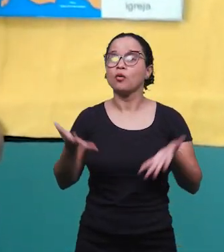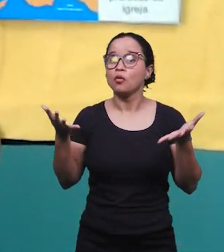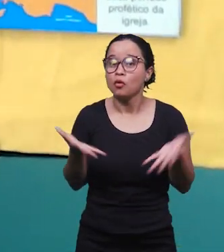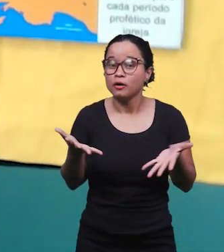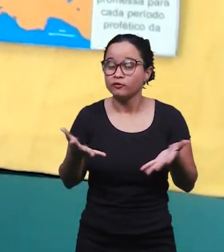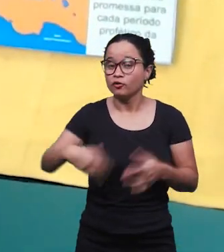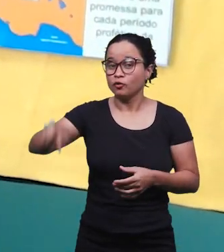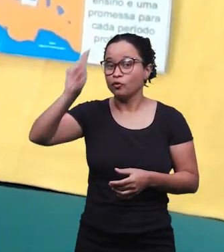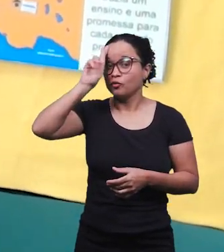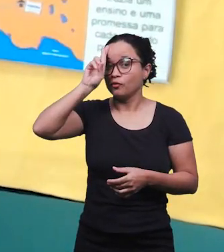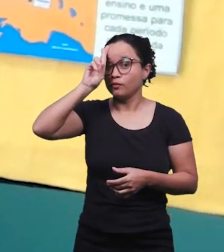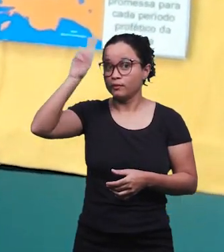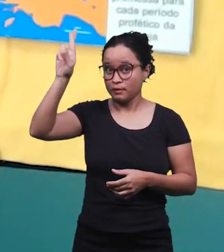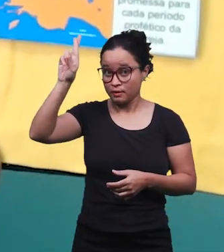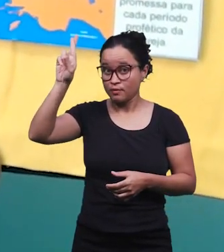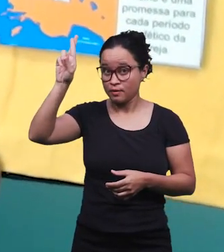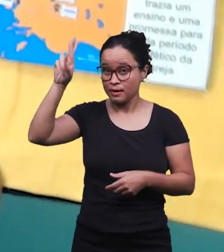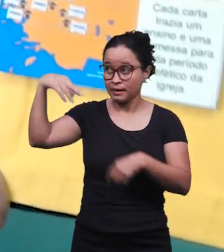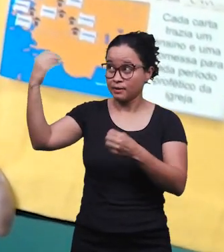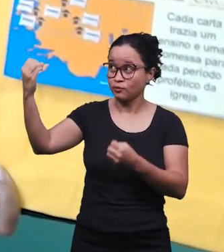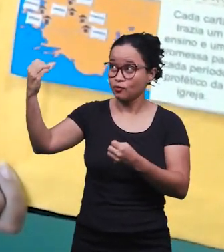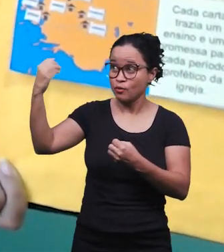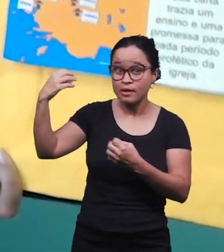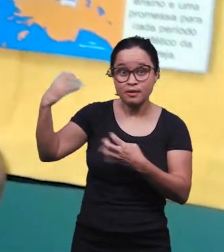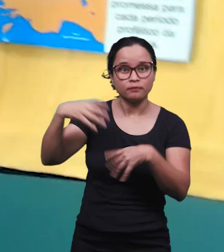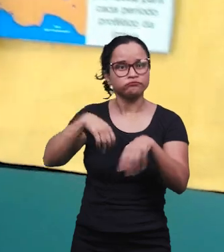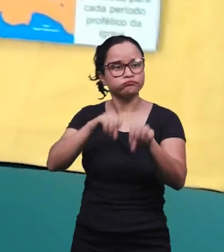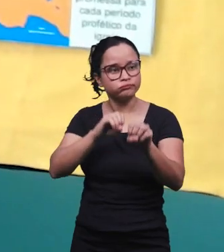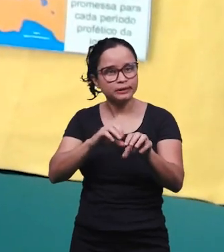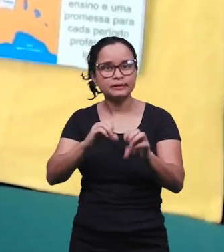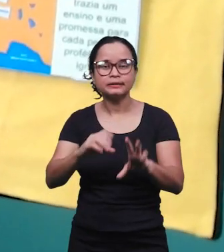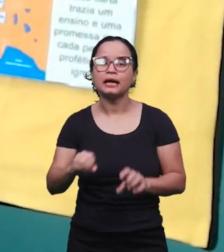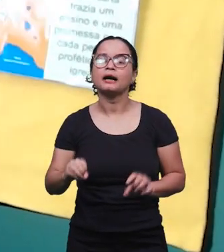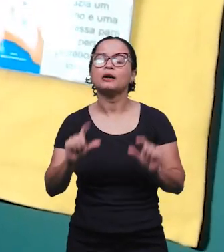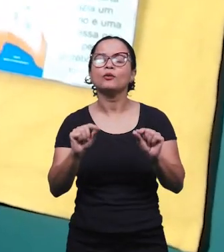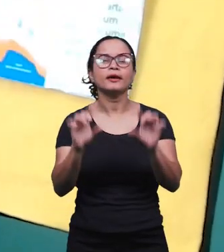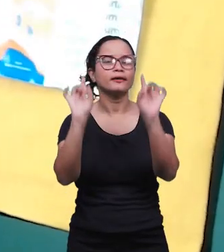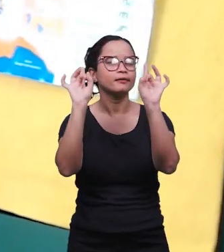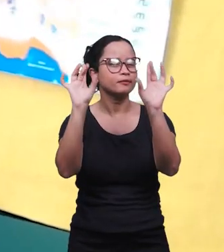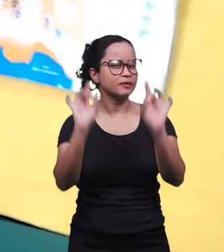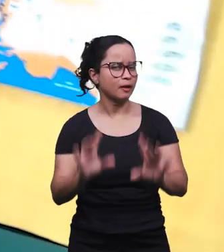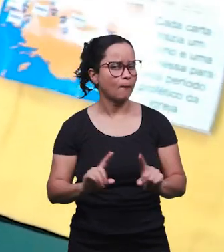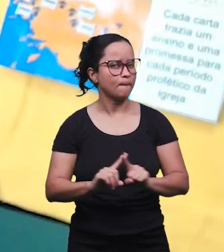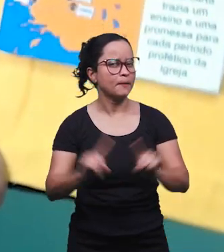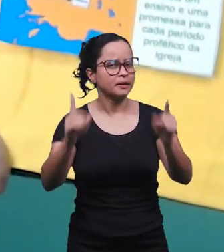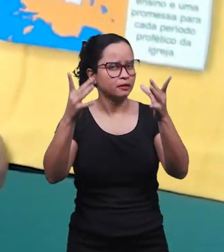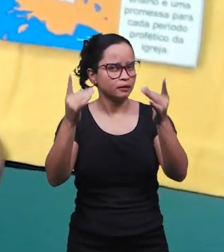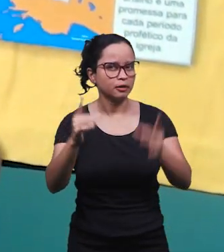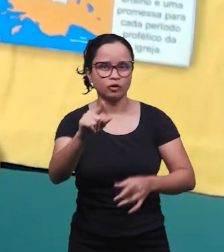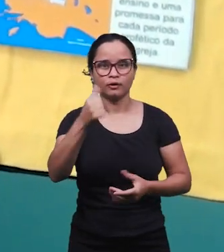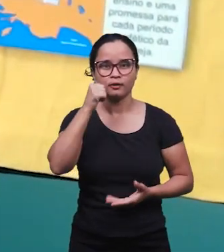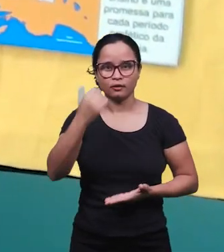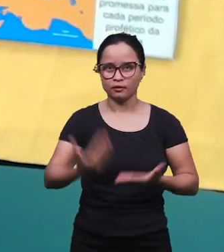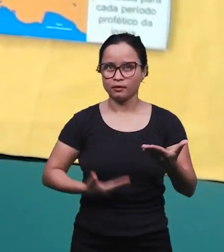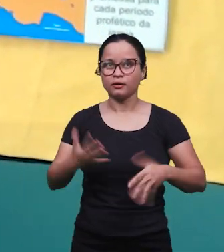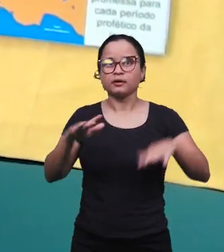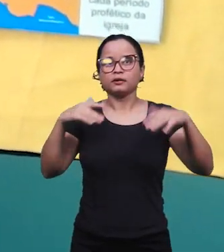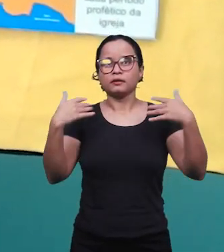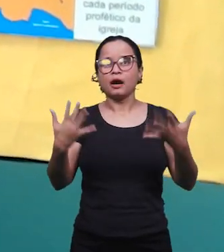vidas. Hoje o Senhor quer nos ensinar algo muito especial. Só um detalhe aqui,